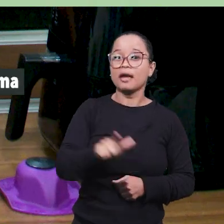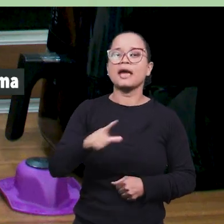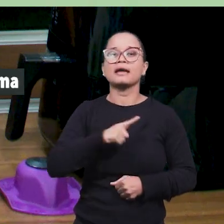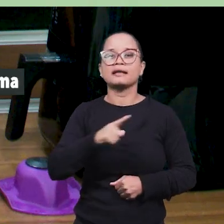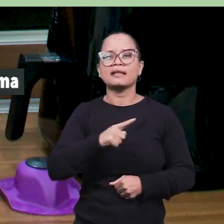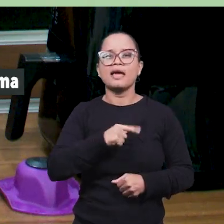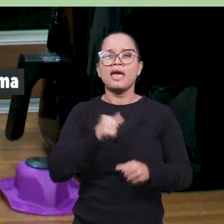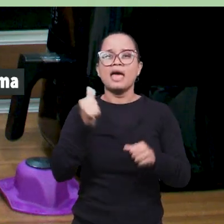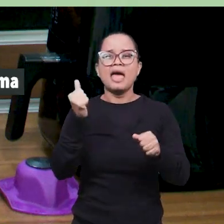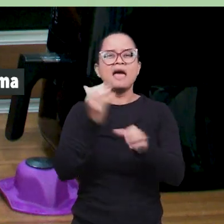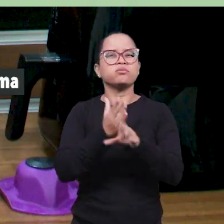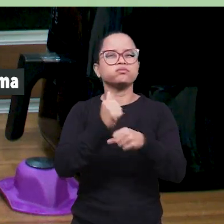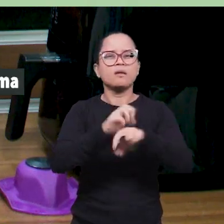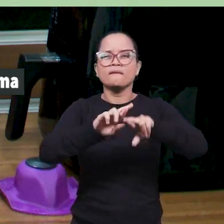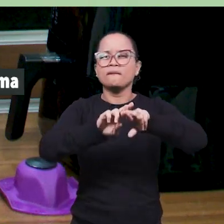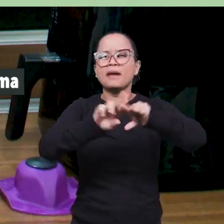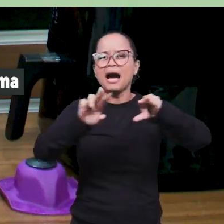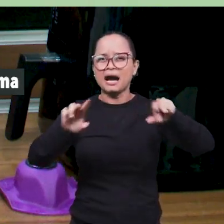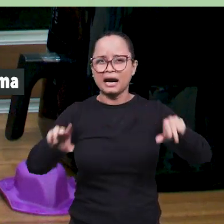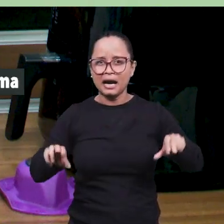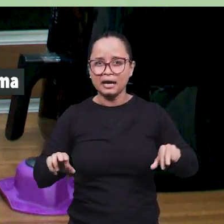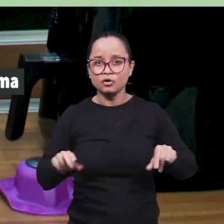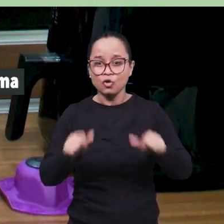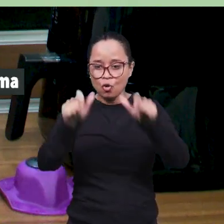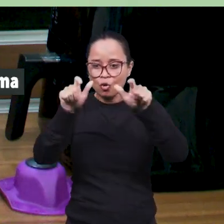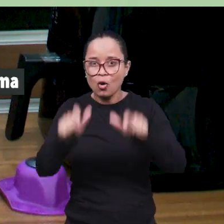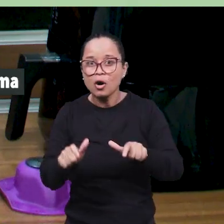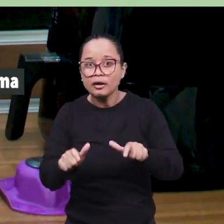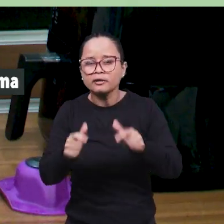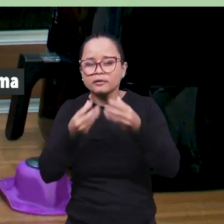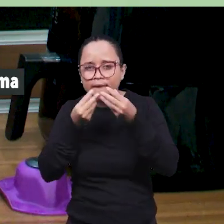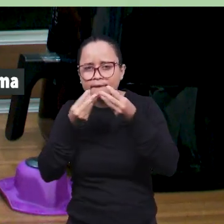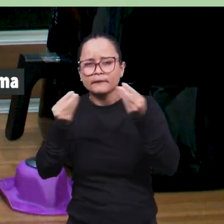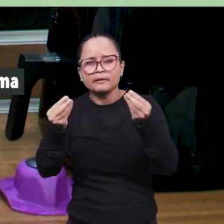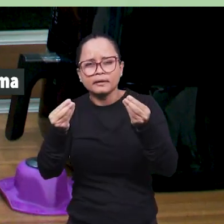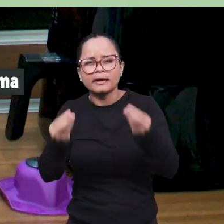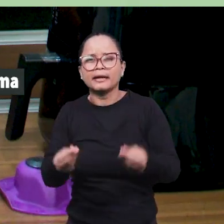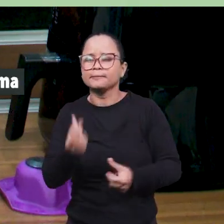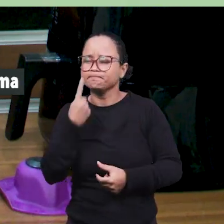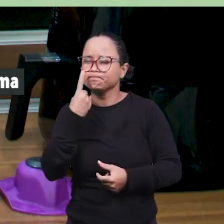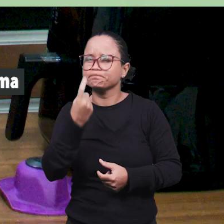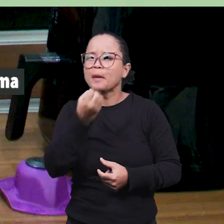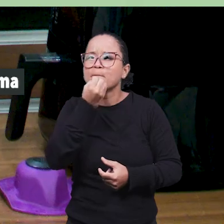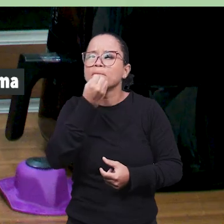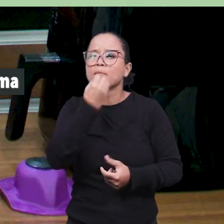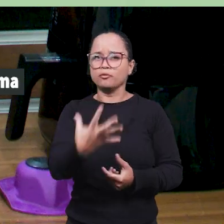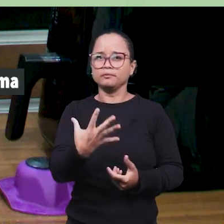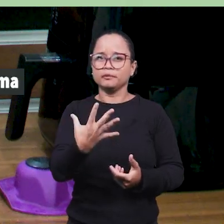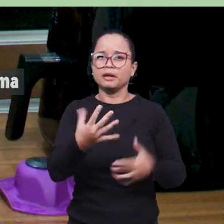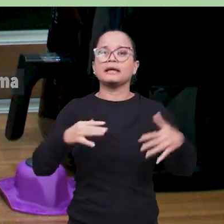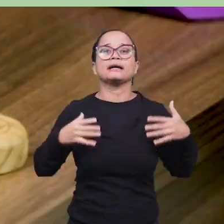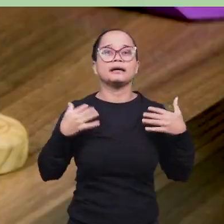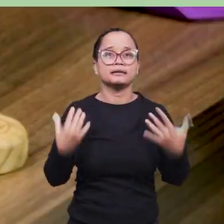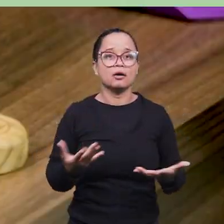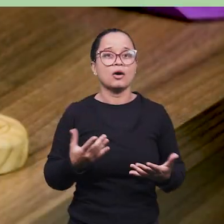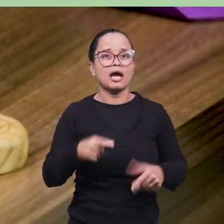de vegetais em um único prato e o sabor dele fica muito interessante, tá? Então, a escolha